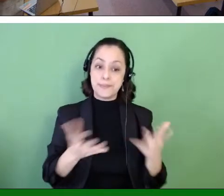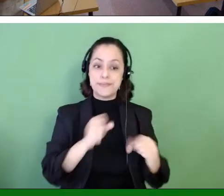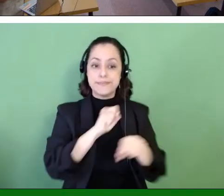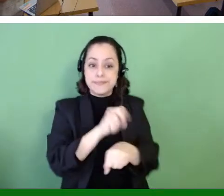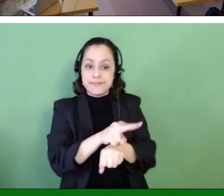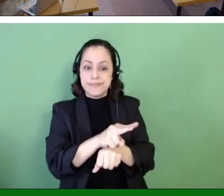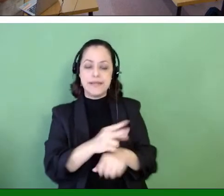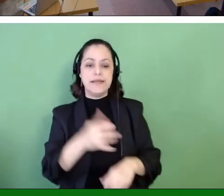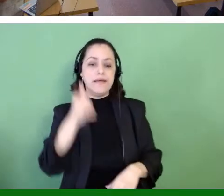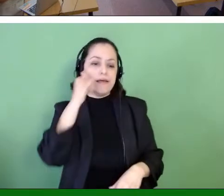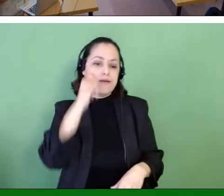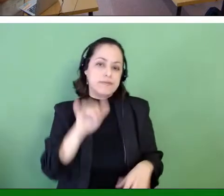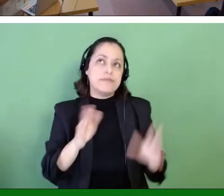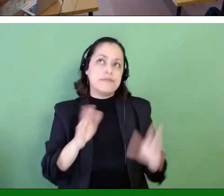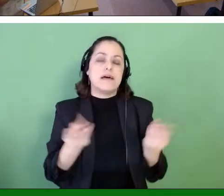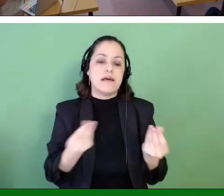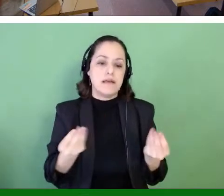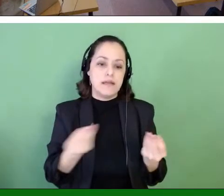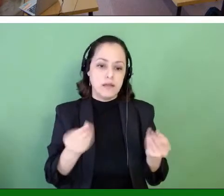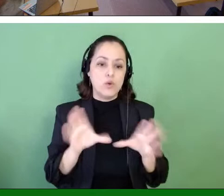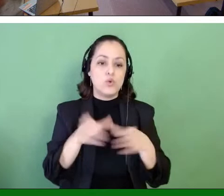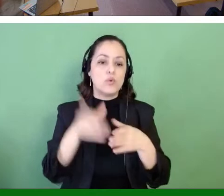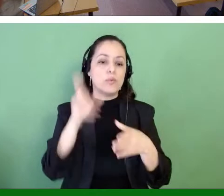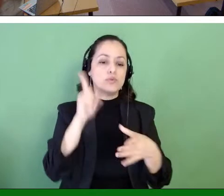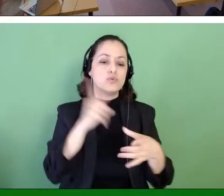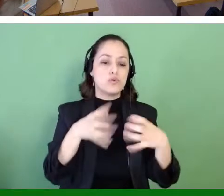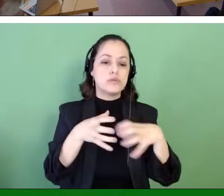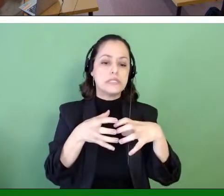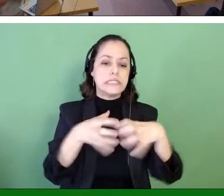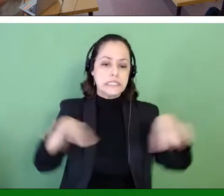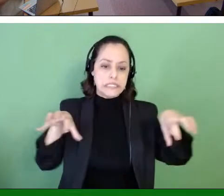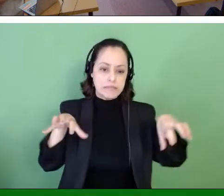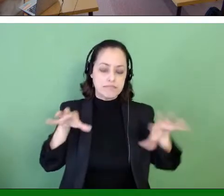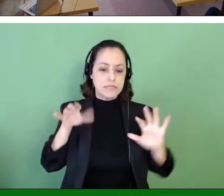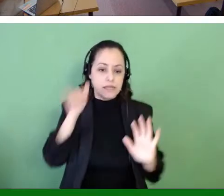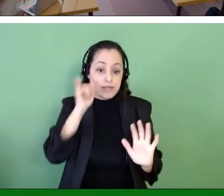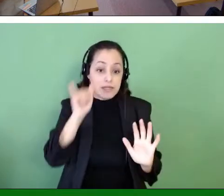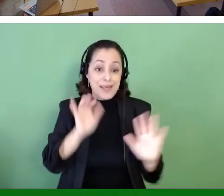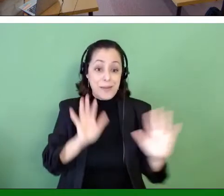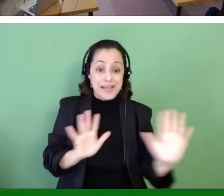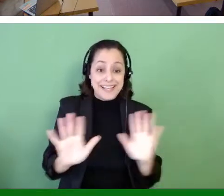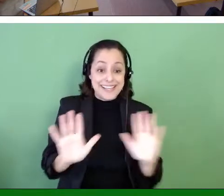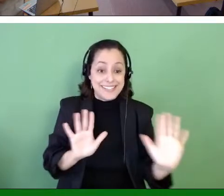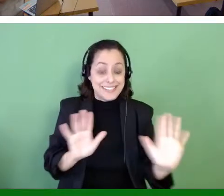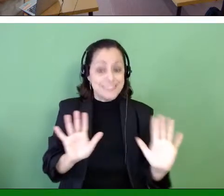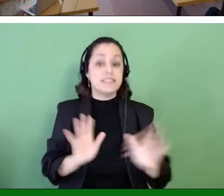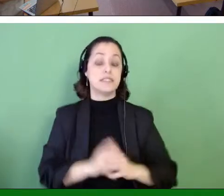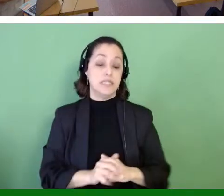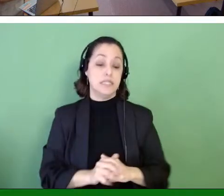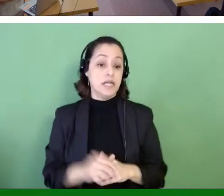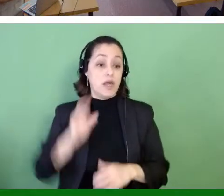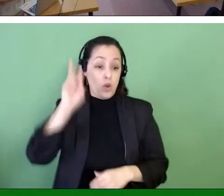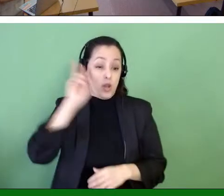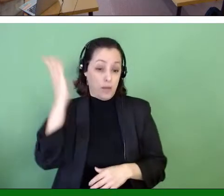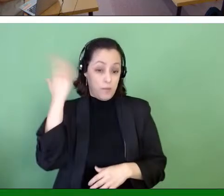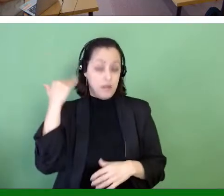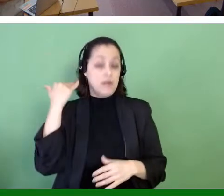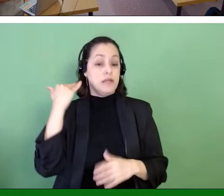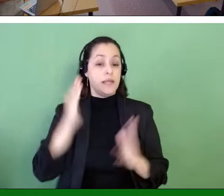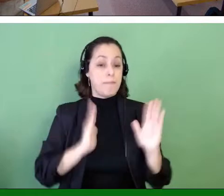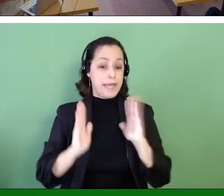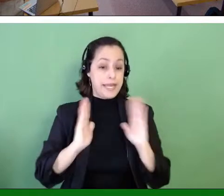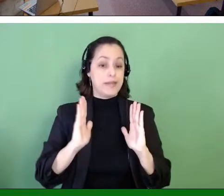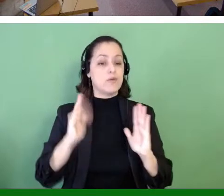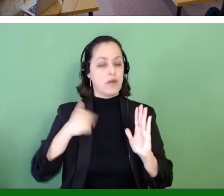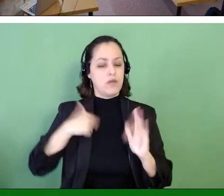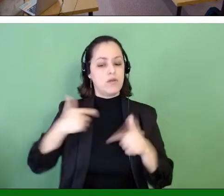deixar o grupo de surdos ali isoladinho no canto deles. Então, eu me lembro que nesse período que eu trabalhava com a escola de surdo, uma